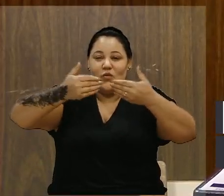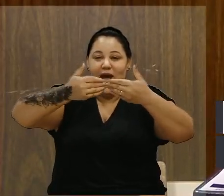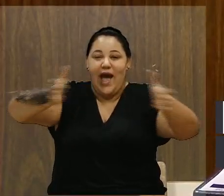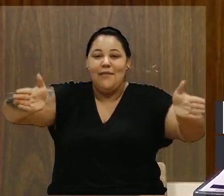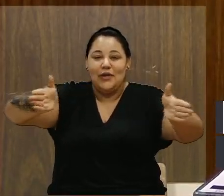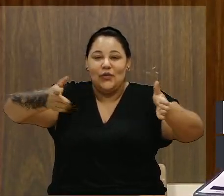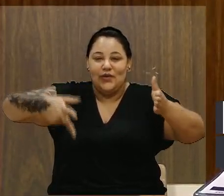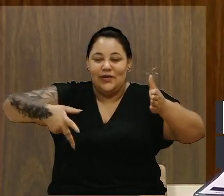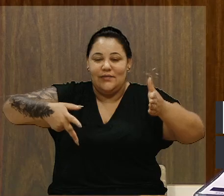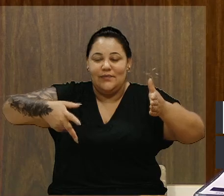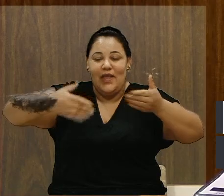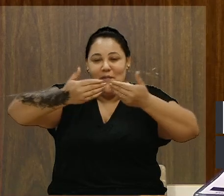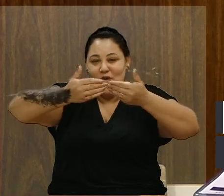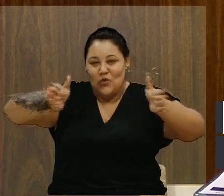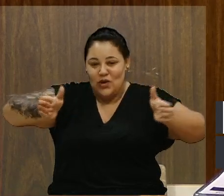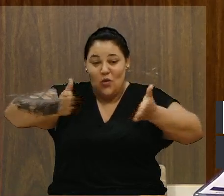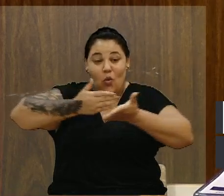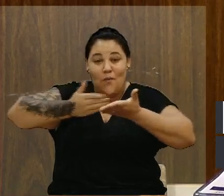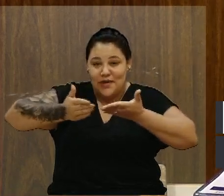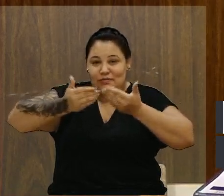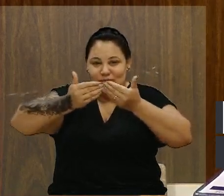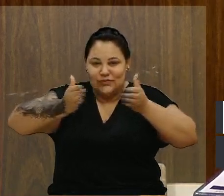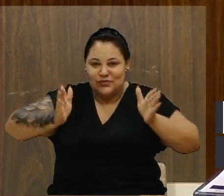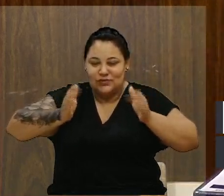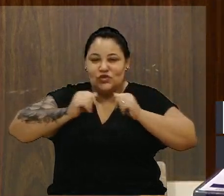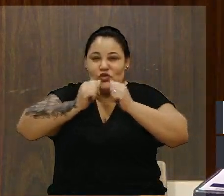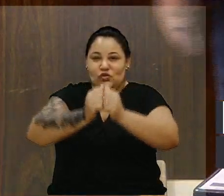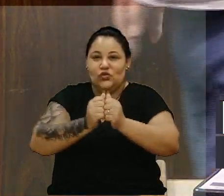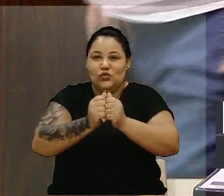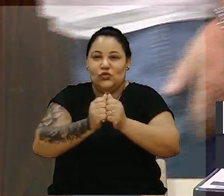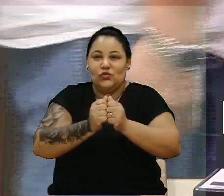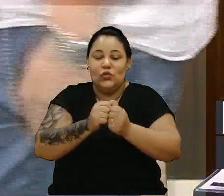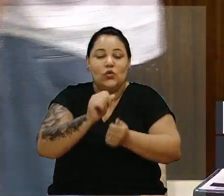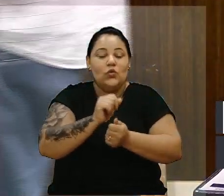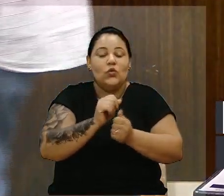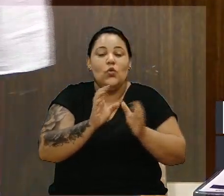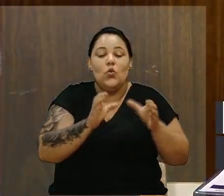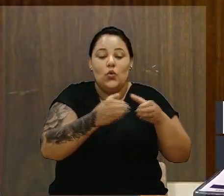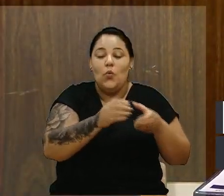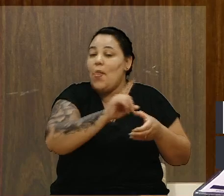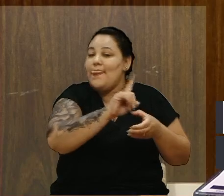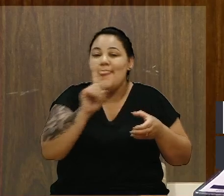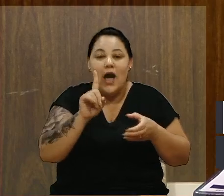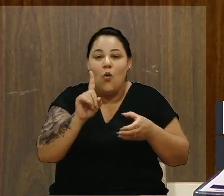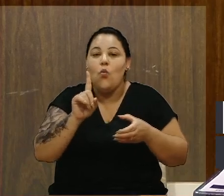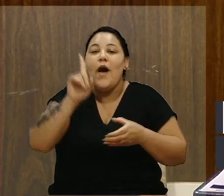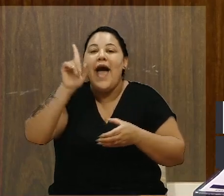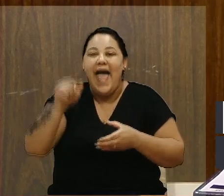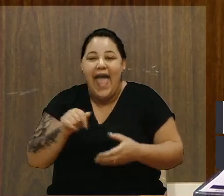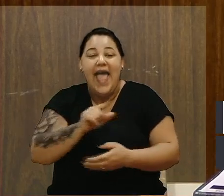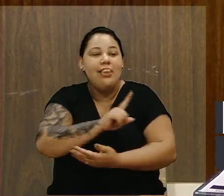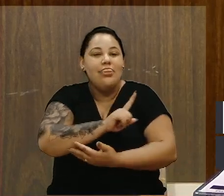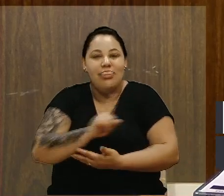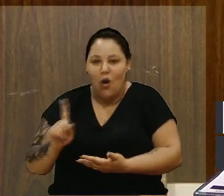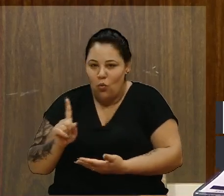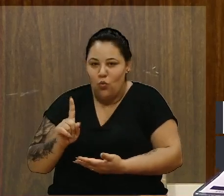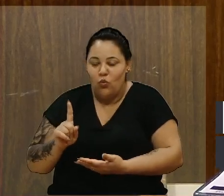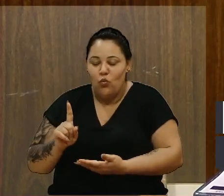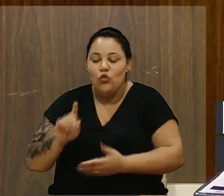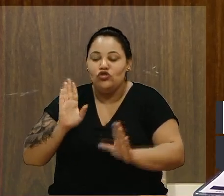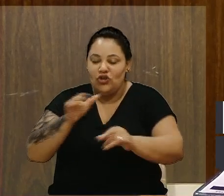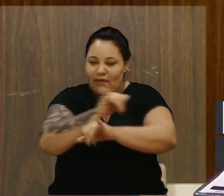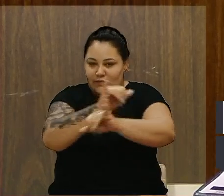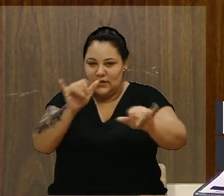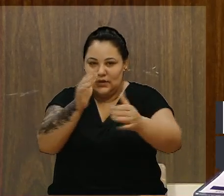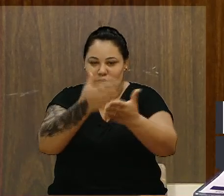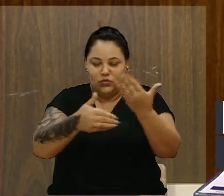desse desfile, né, no início da abertura, com o bloco Não é Não, que já foi noticiado aqui também. Então, todas as